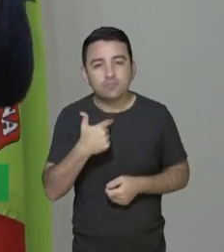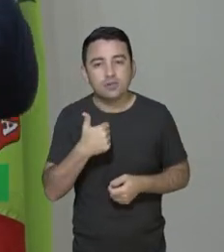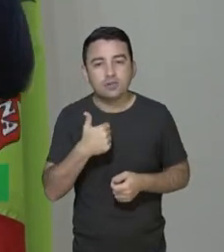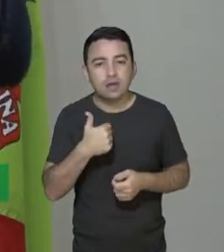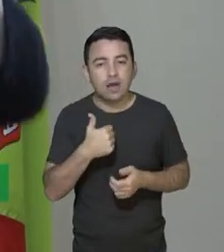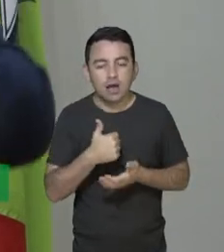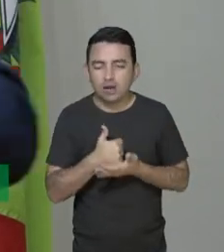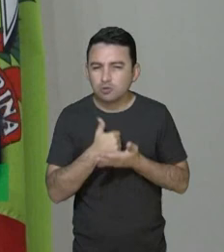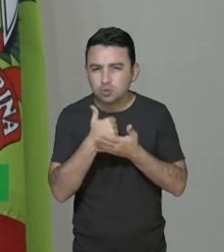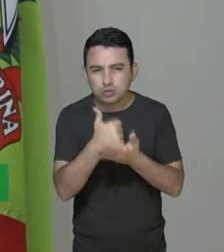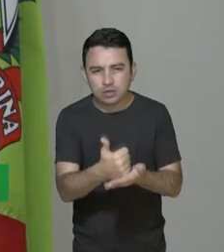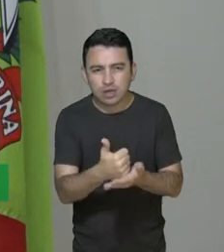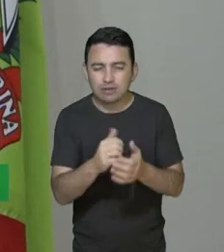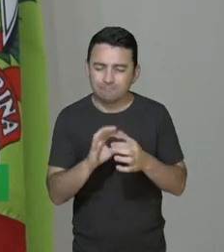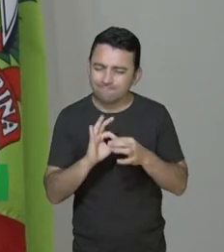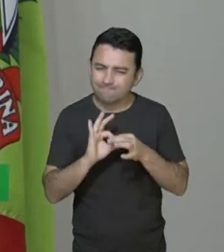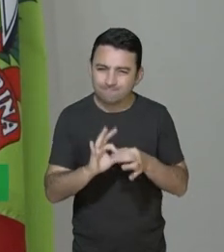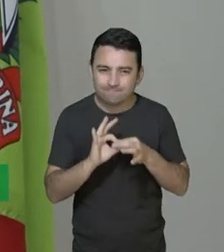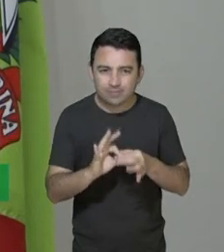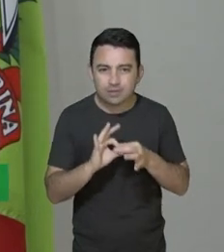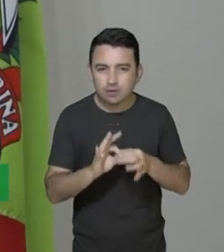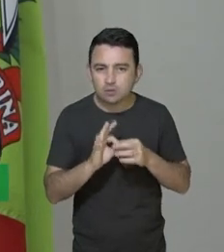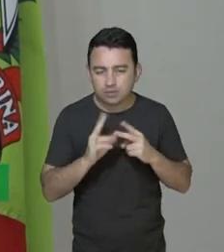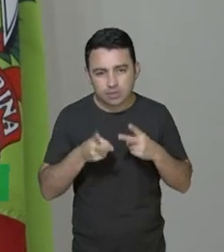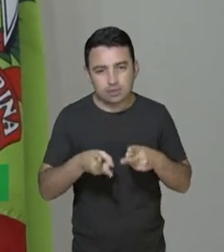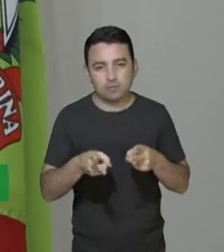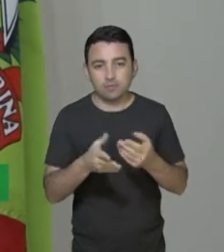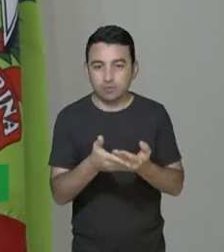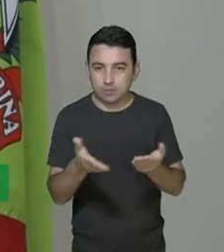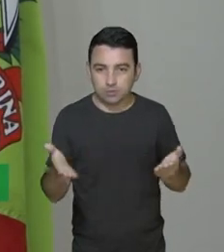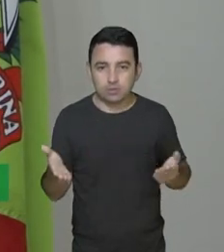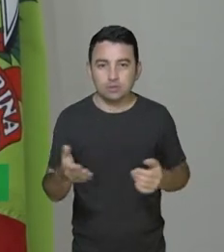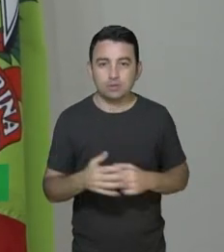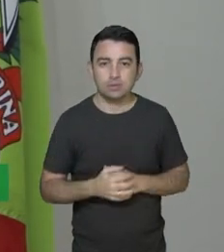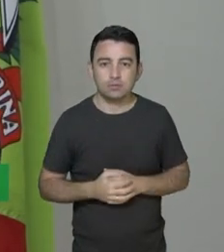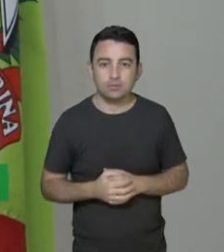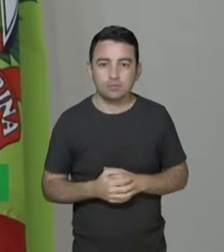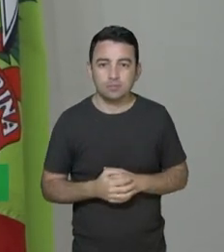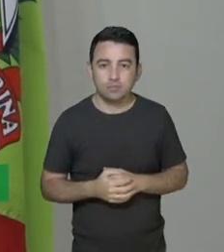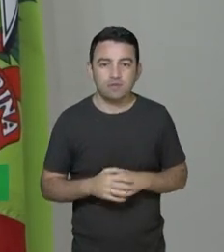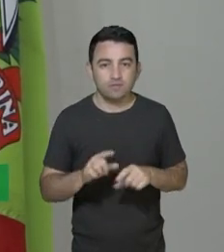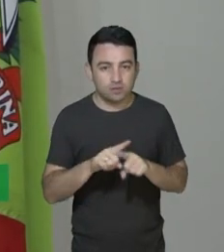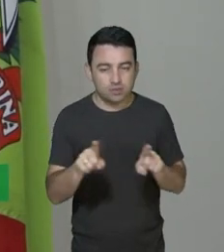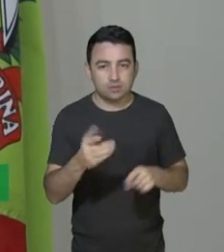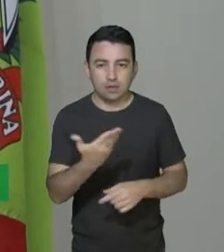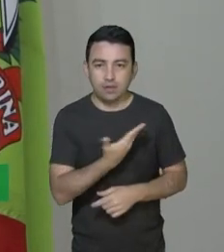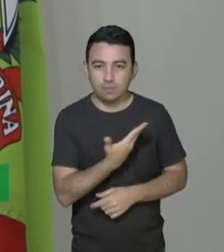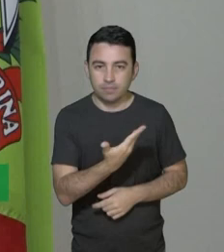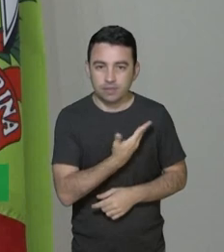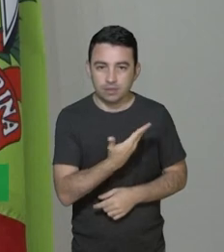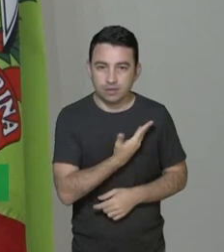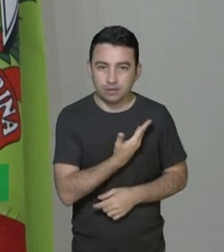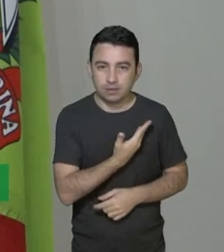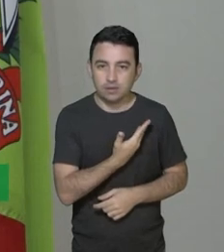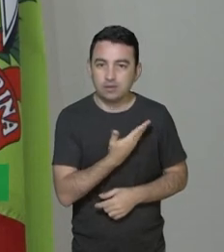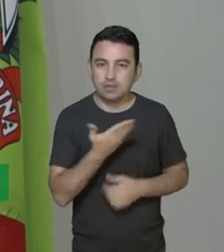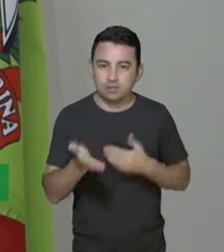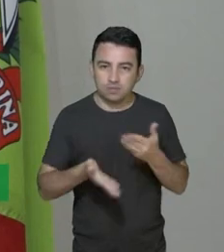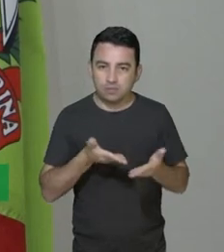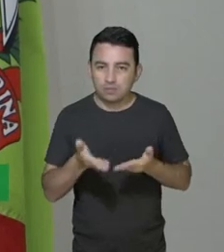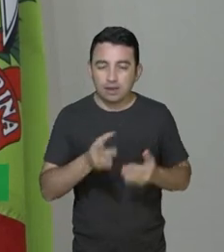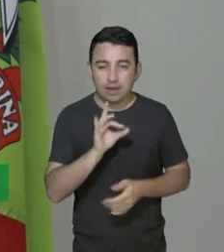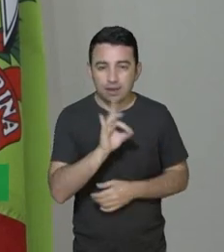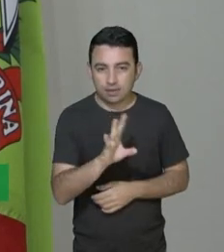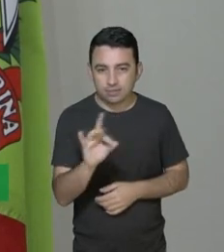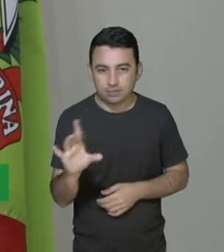sempre unido a vocês, porque vocês foram nossos parceiros, foram meus amigos, trata vocês a cada um